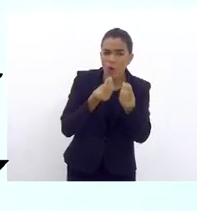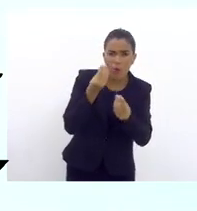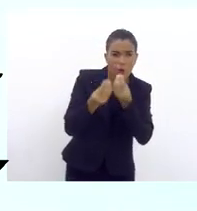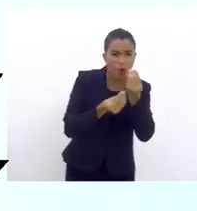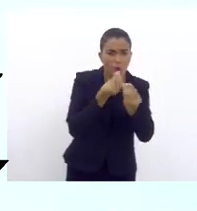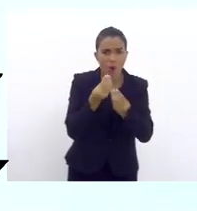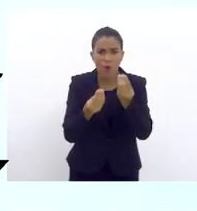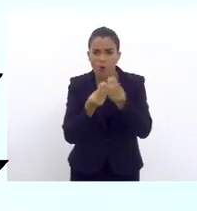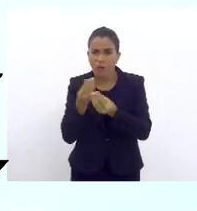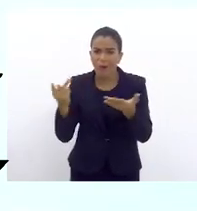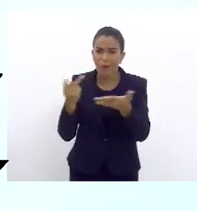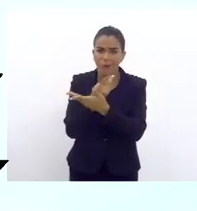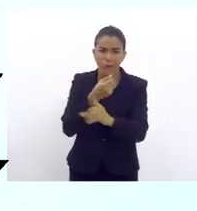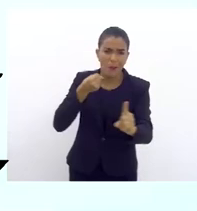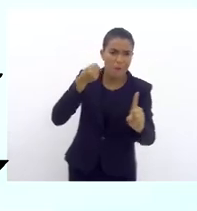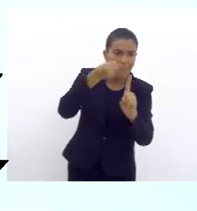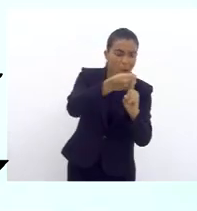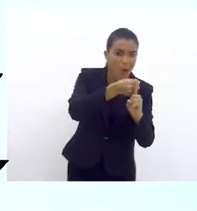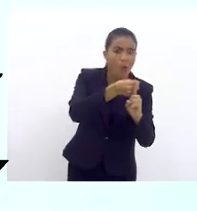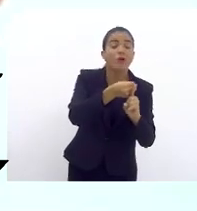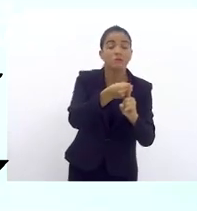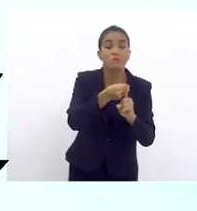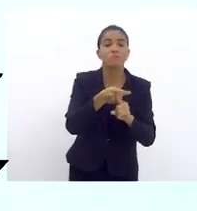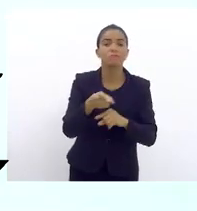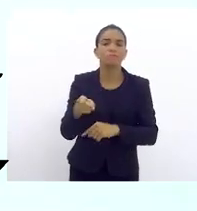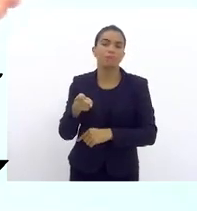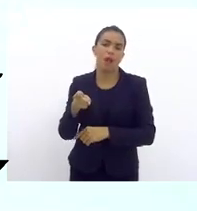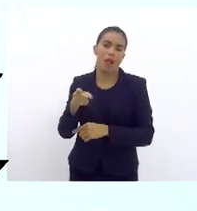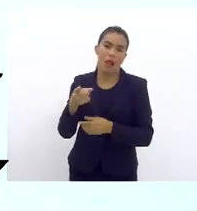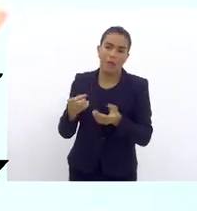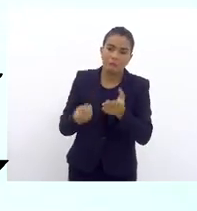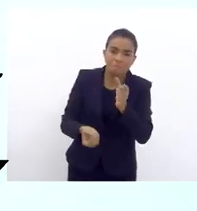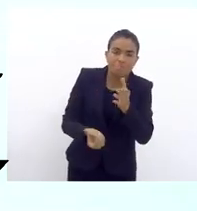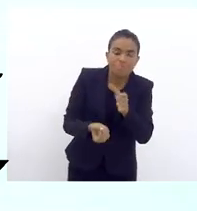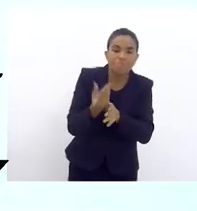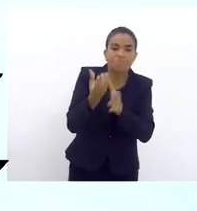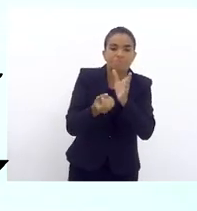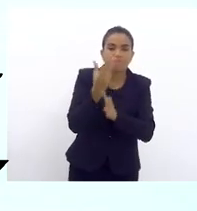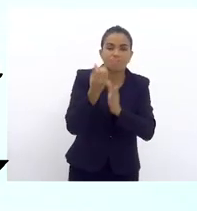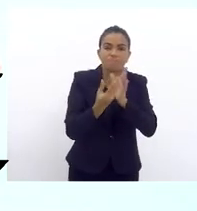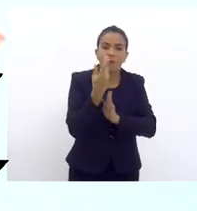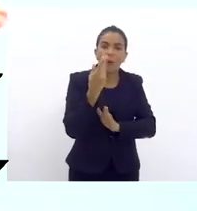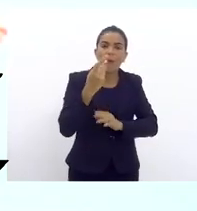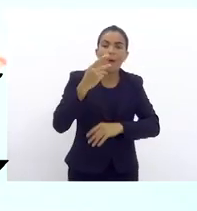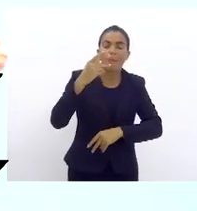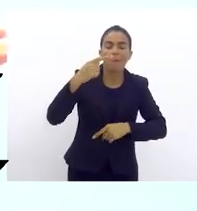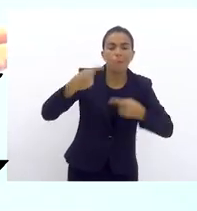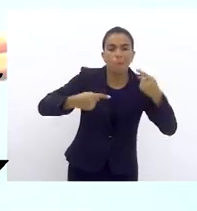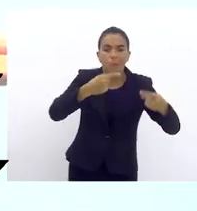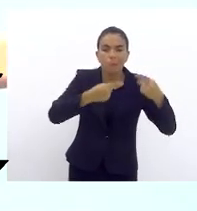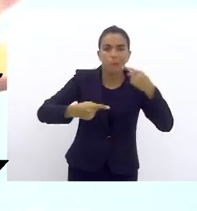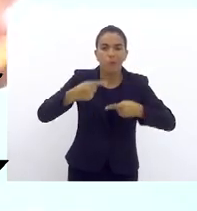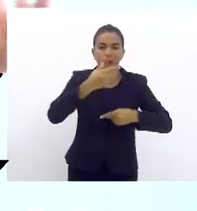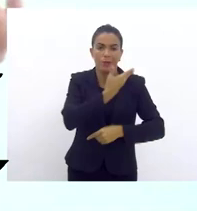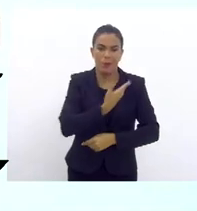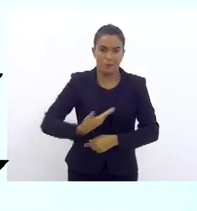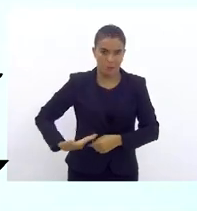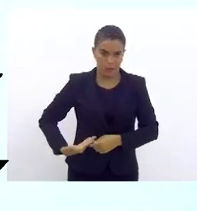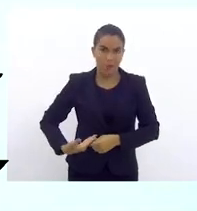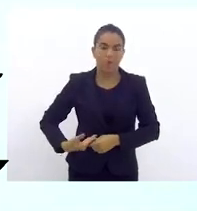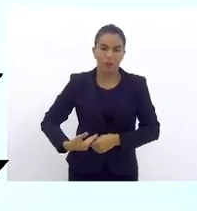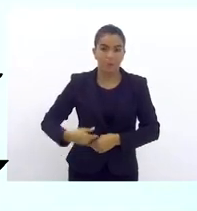para que isso venha subsidiar políticas públicas de prevenção políticas públicas de prevenção